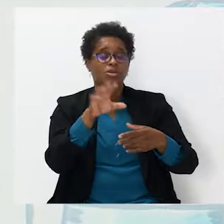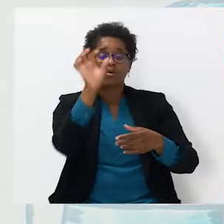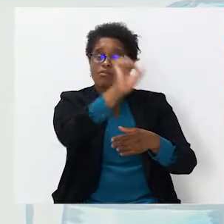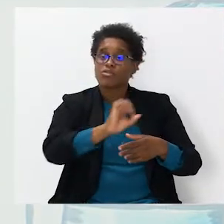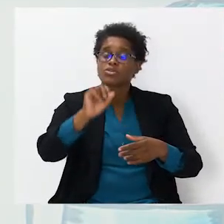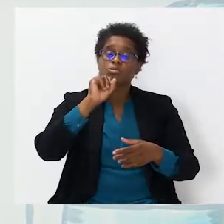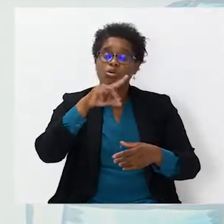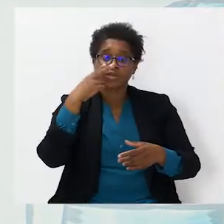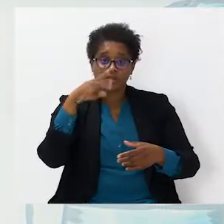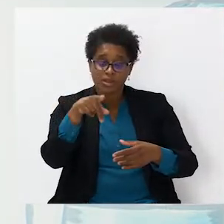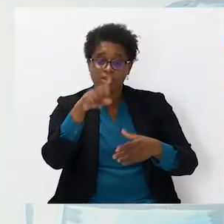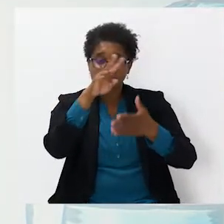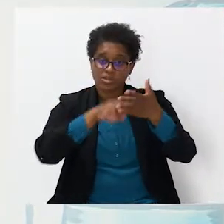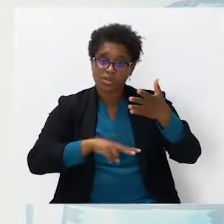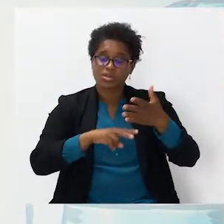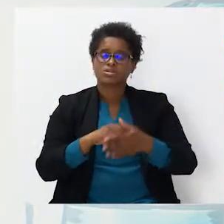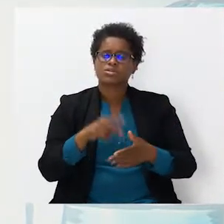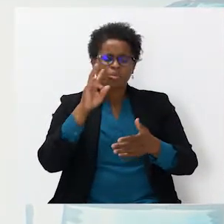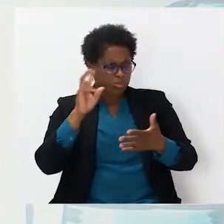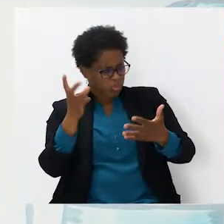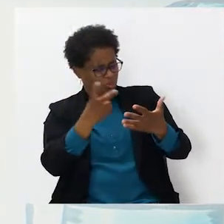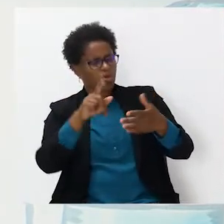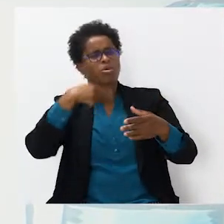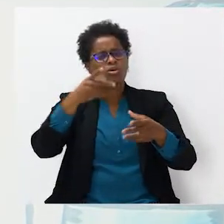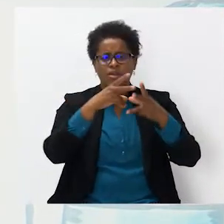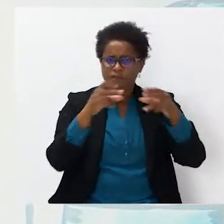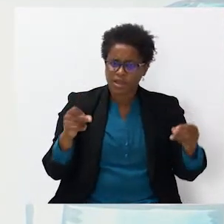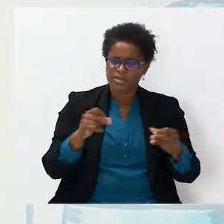podem ir no texto, vamos lá, procurem uma outra frase que tem